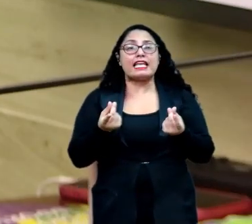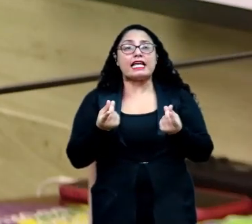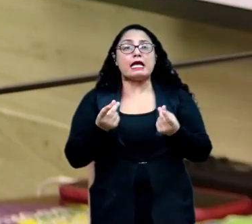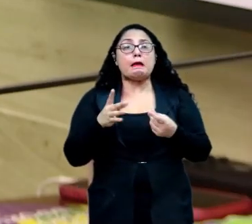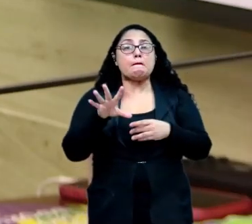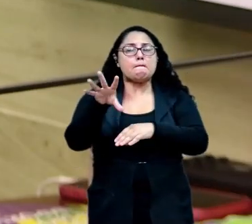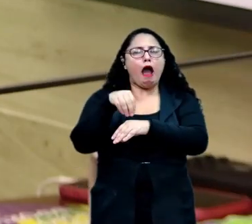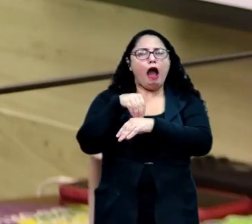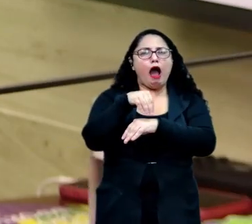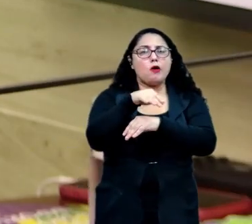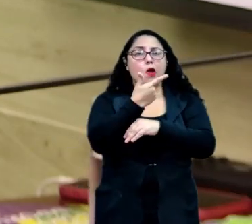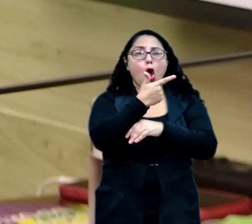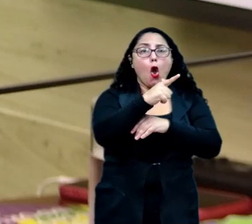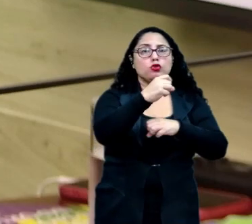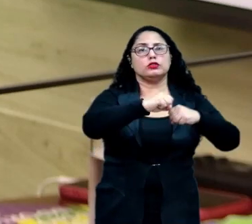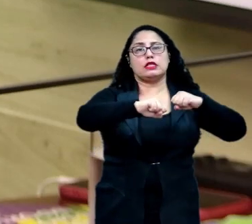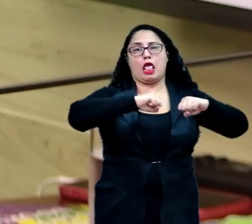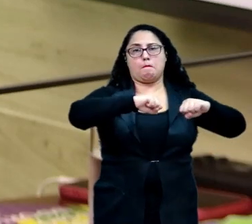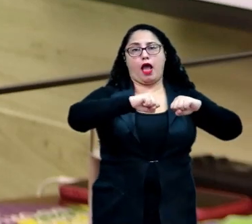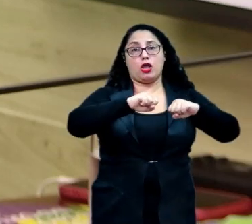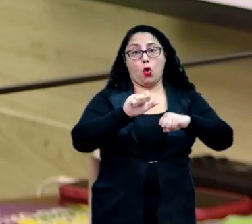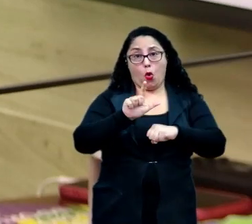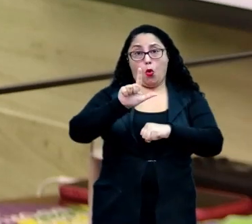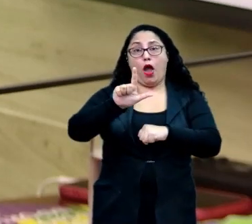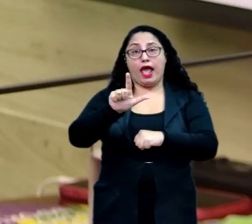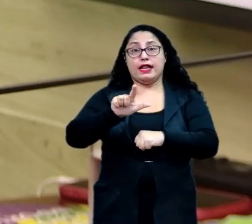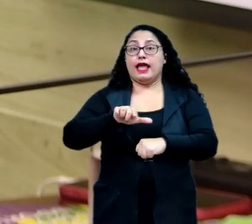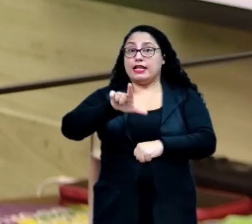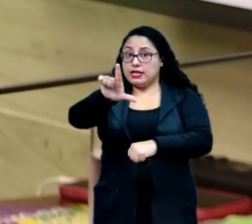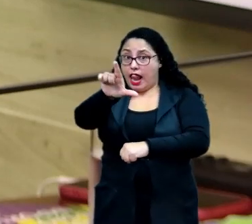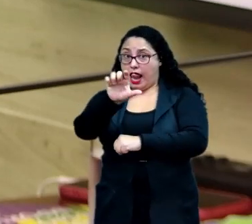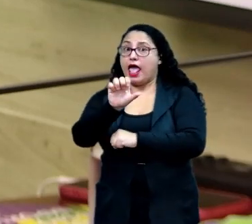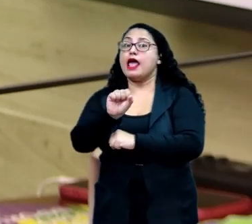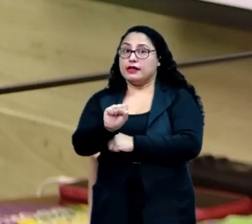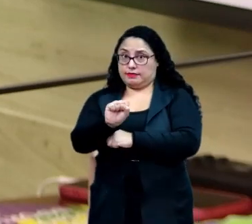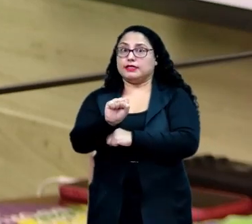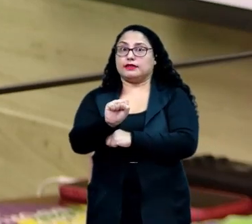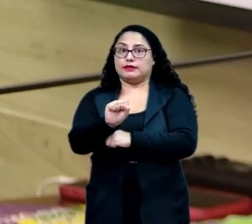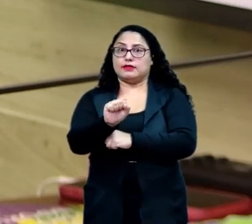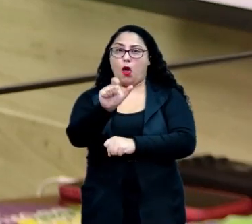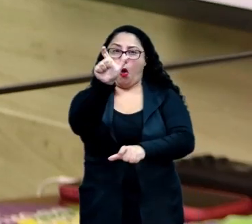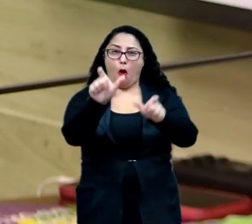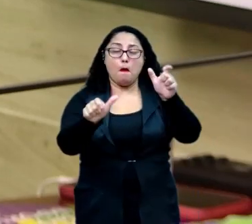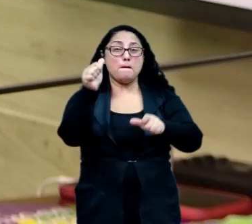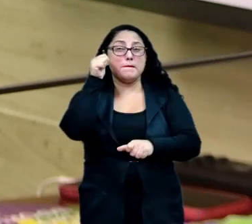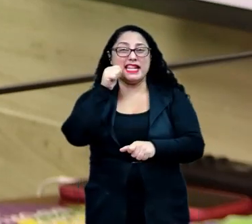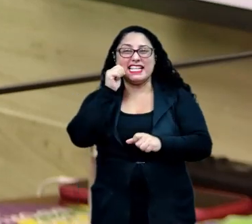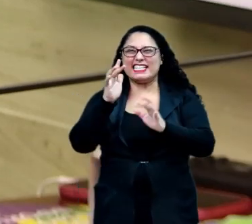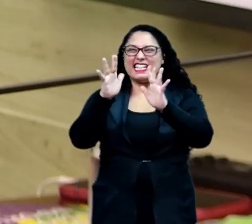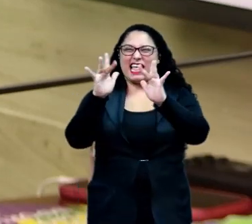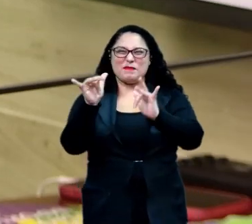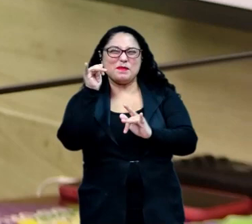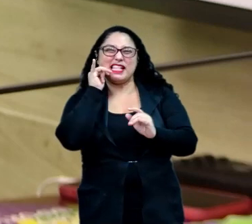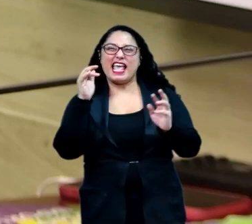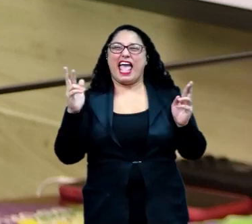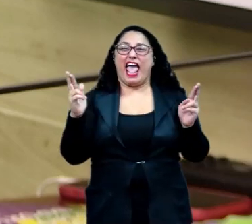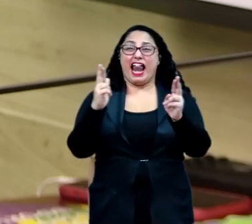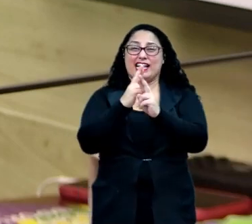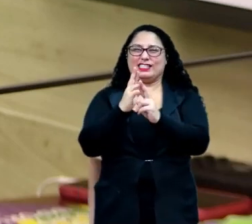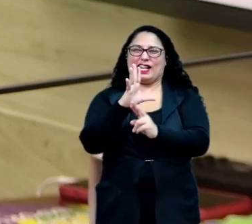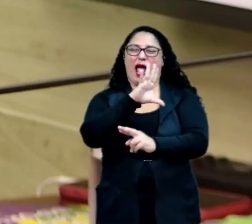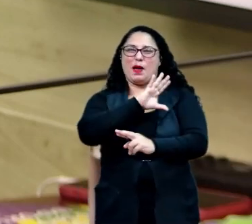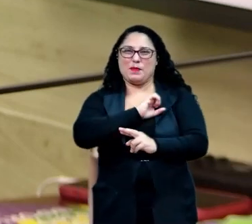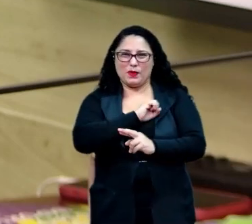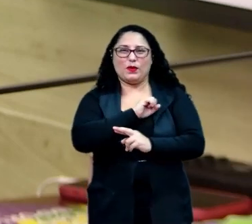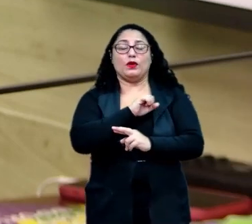traz para outros debates. Mas ó, o L é de lésbica, são meninas que namoram com meninas, se relacionam